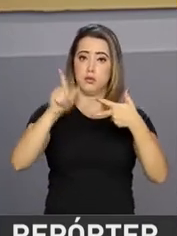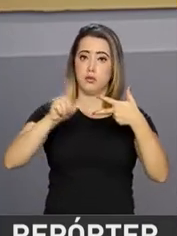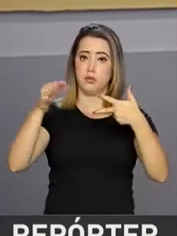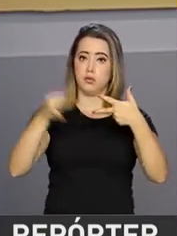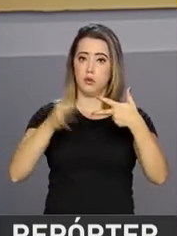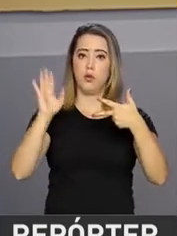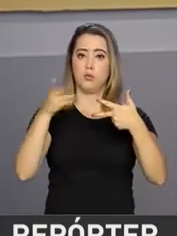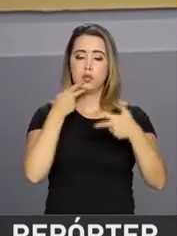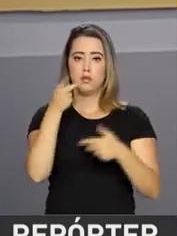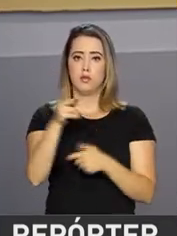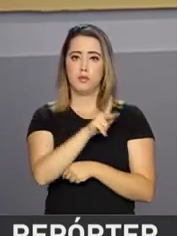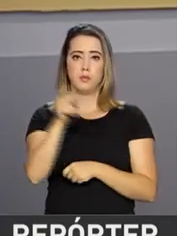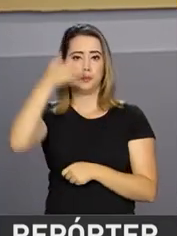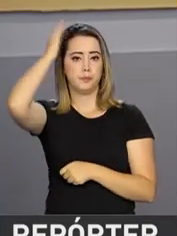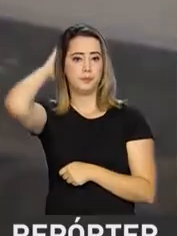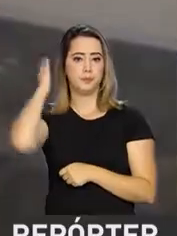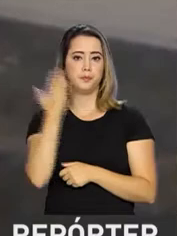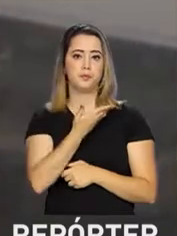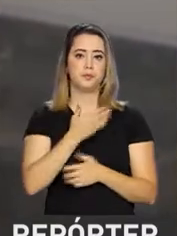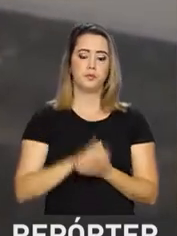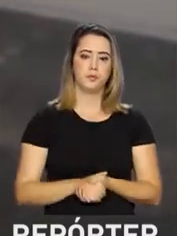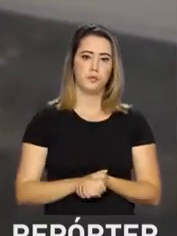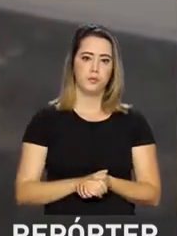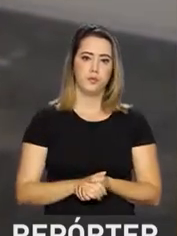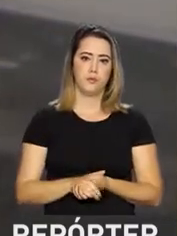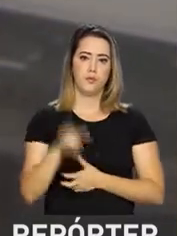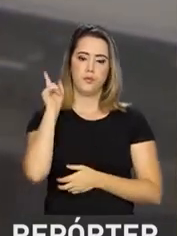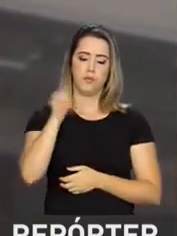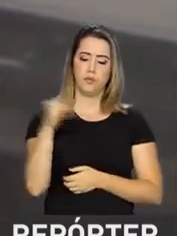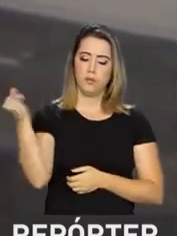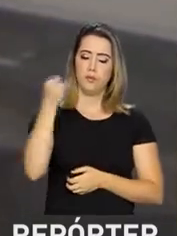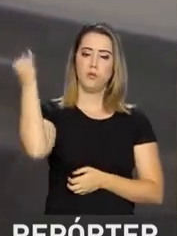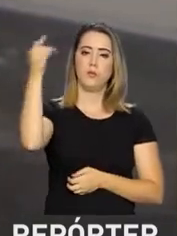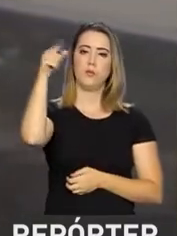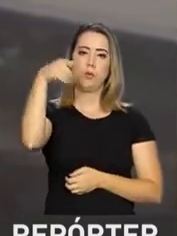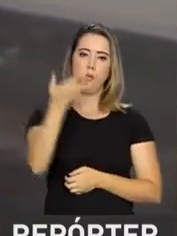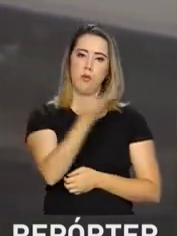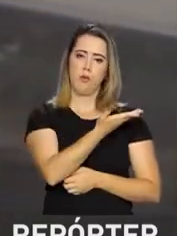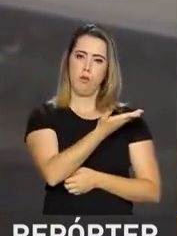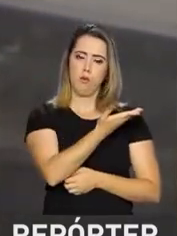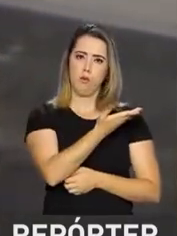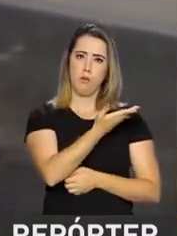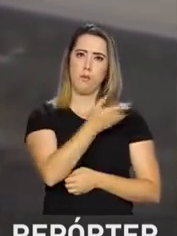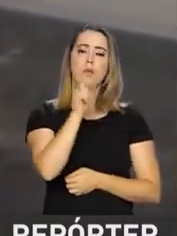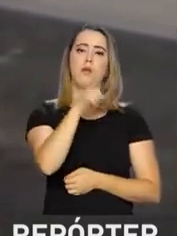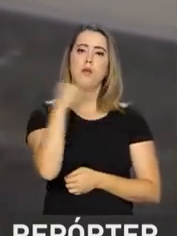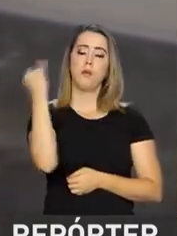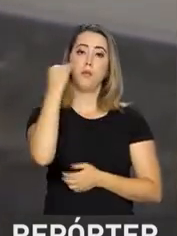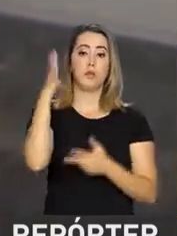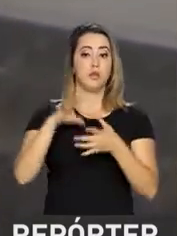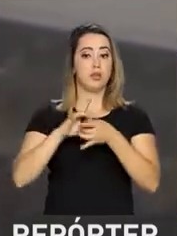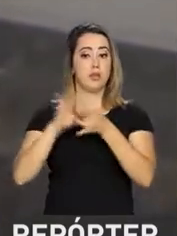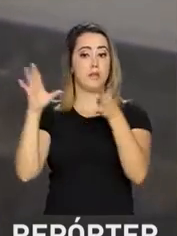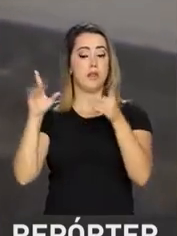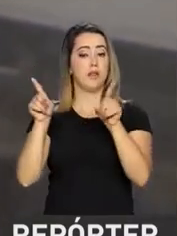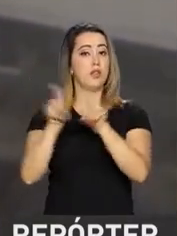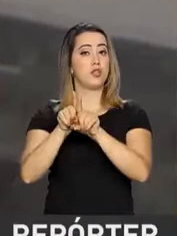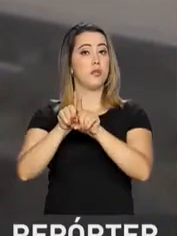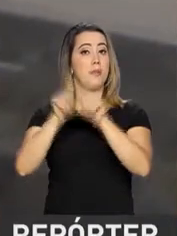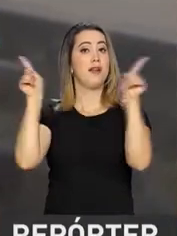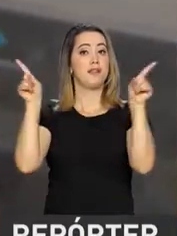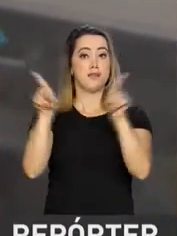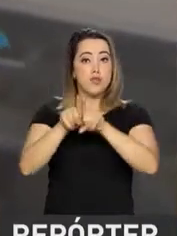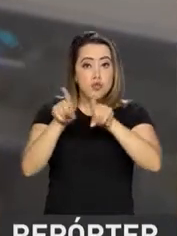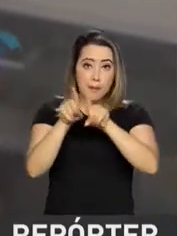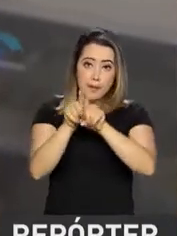presidente michel temer é muito importante o funcionamento independente porém harmônico e